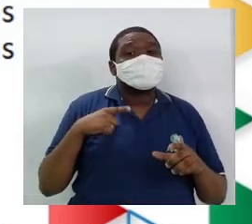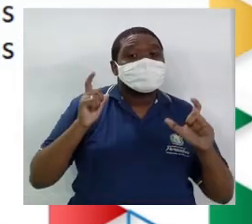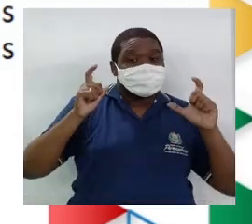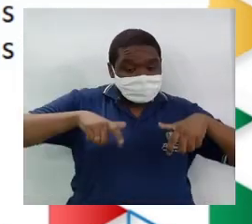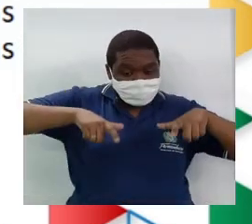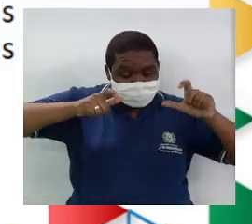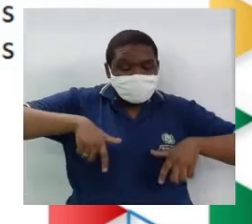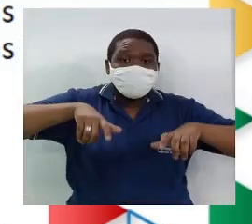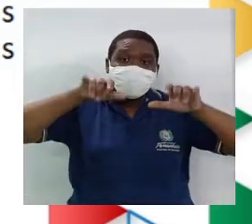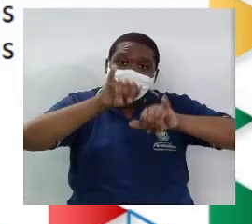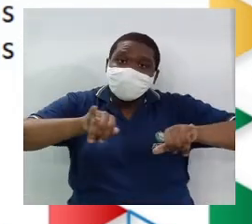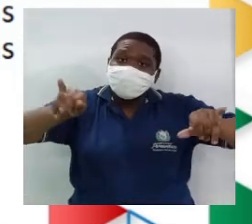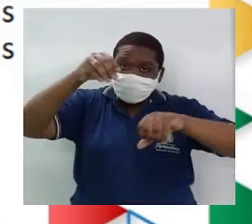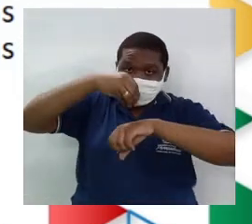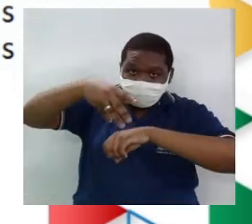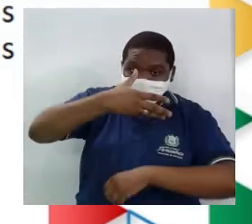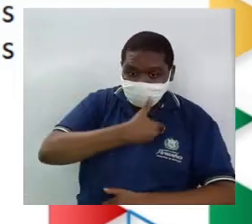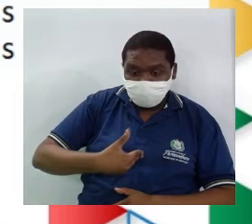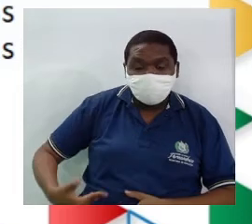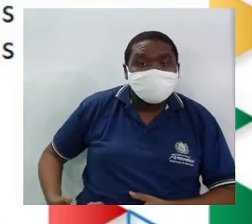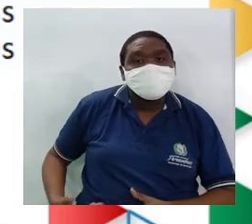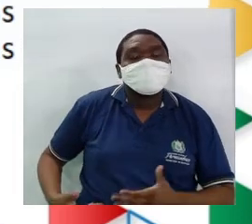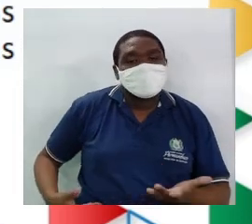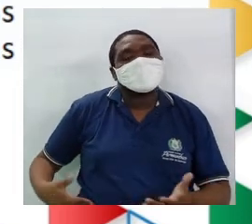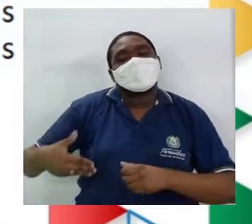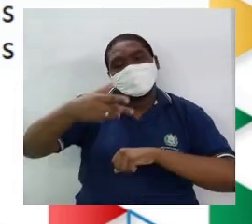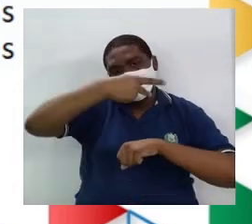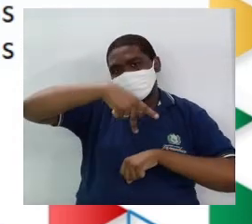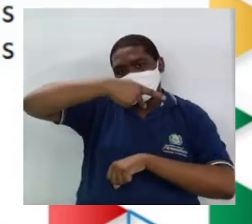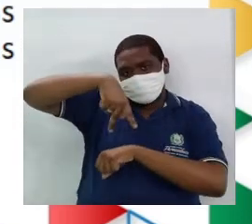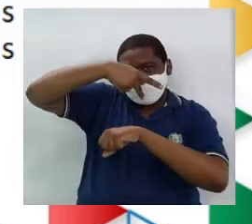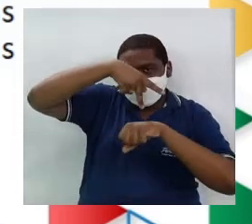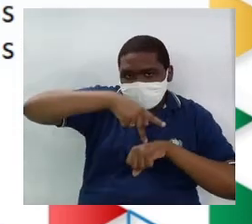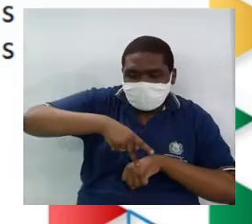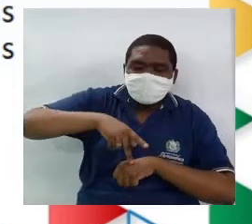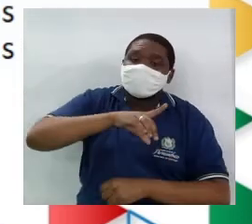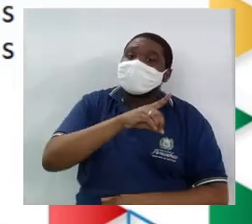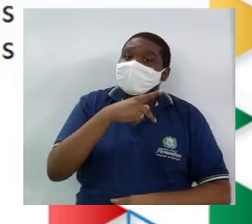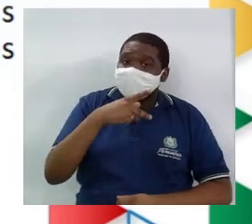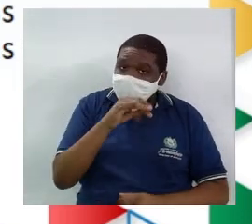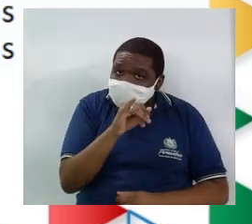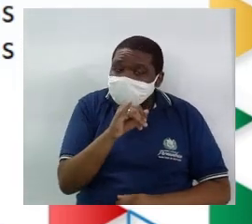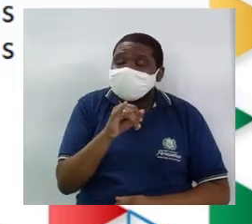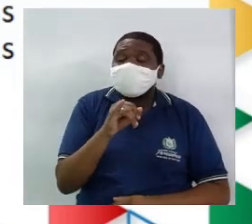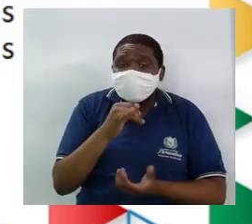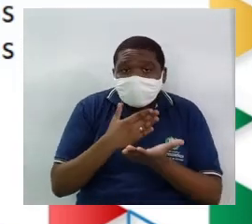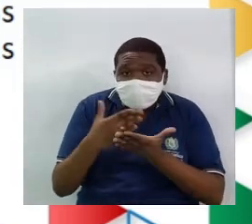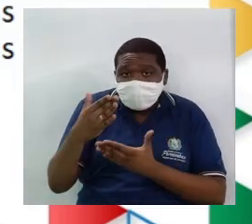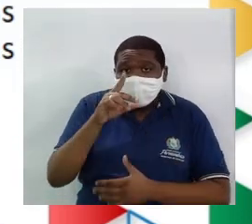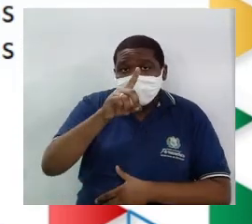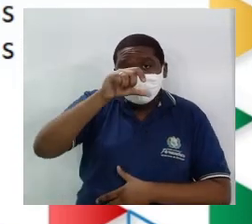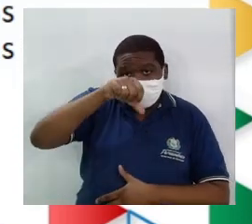Departamento de Informação Pública das Nações Unidas, DPI, a partir de